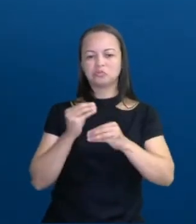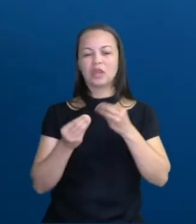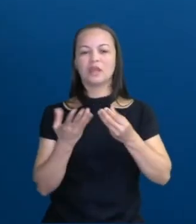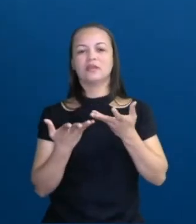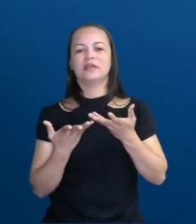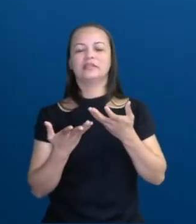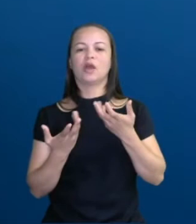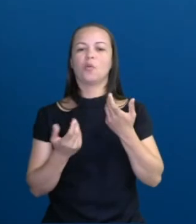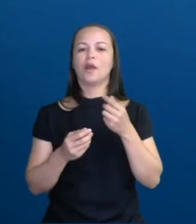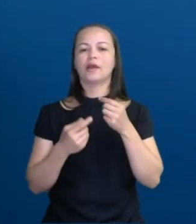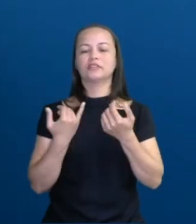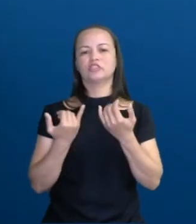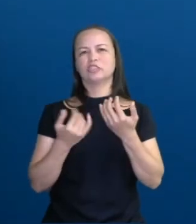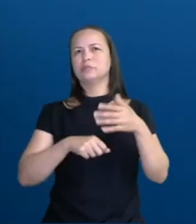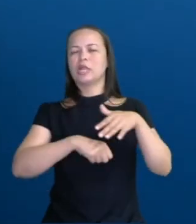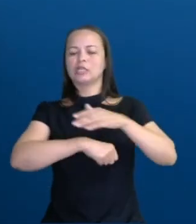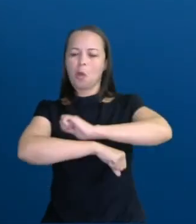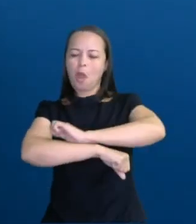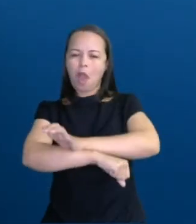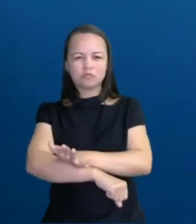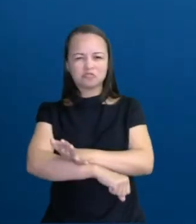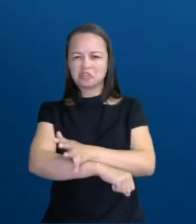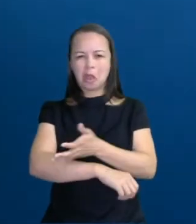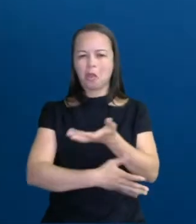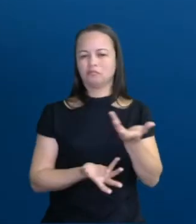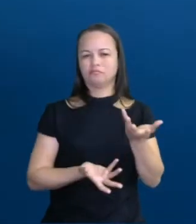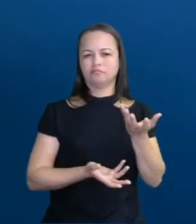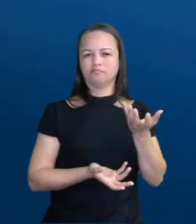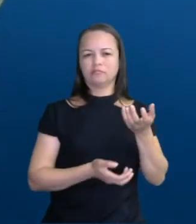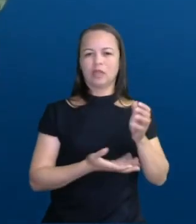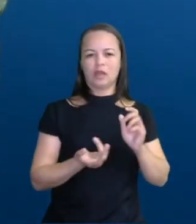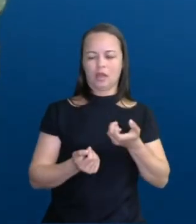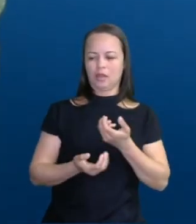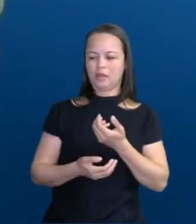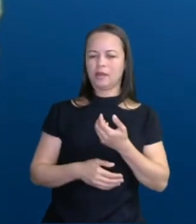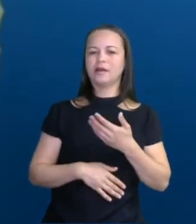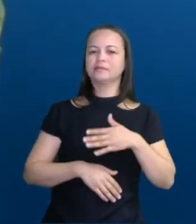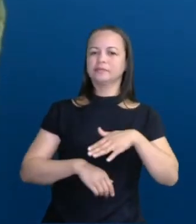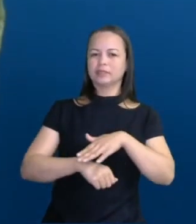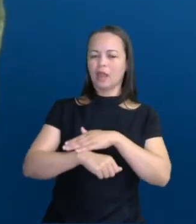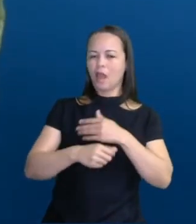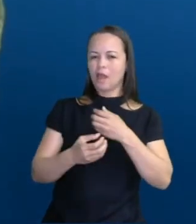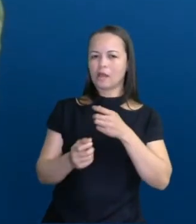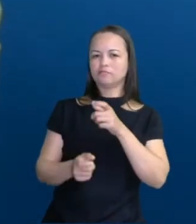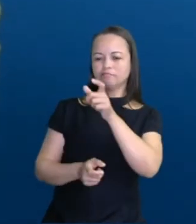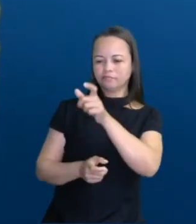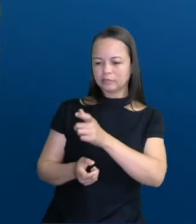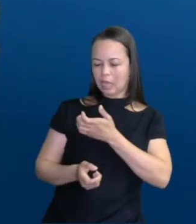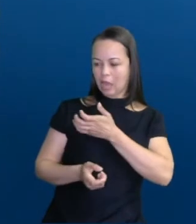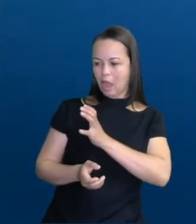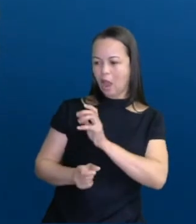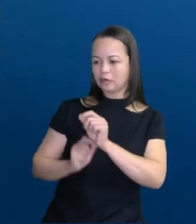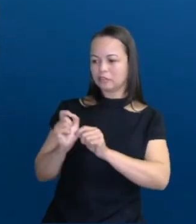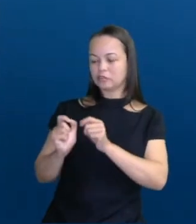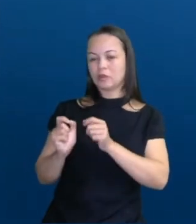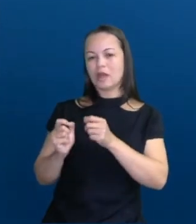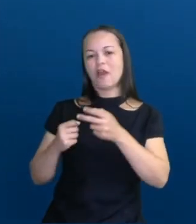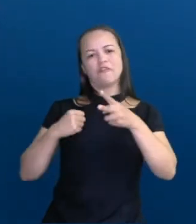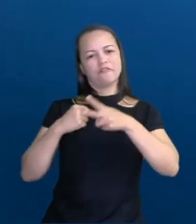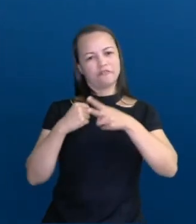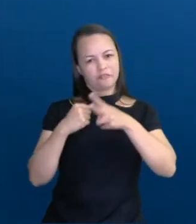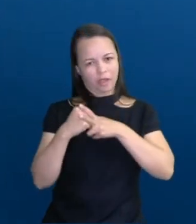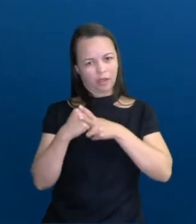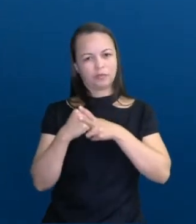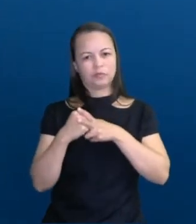a discriminação racial antipatiza amos com a discriminação racial verbos